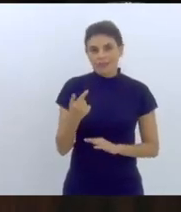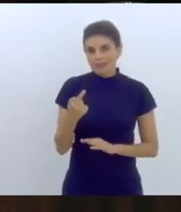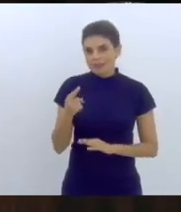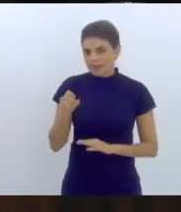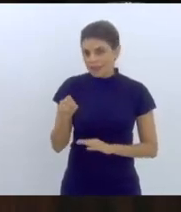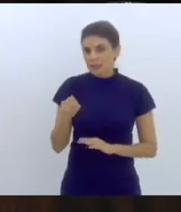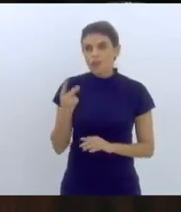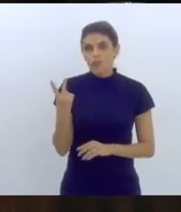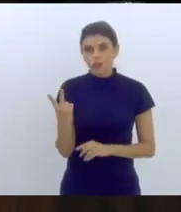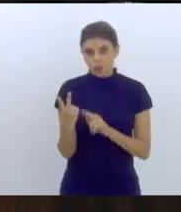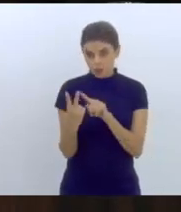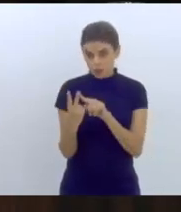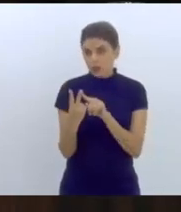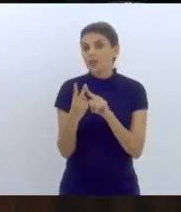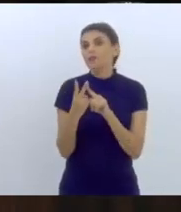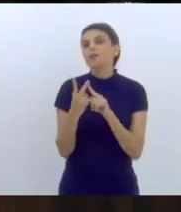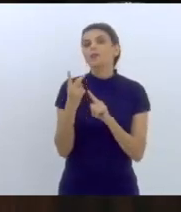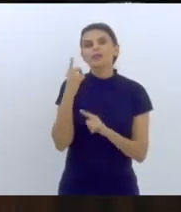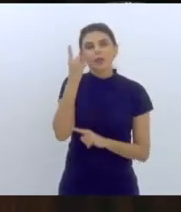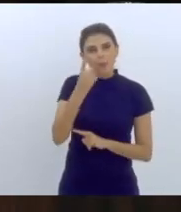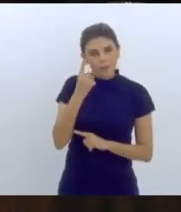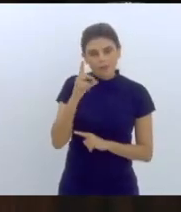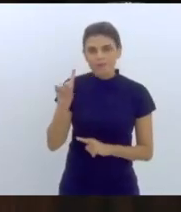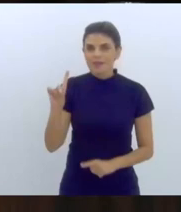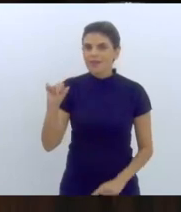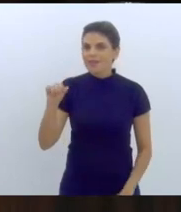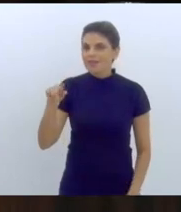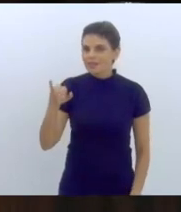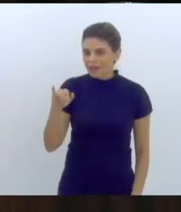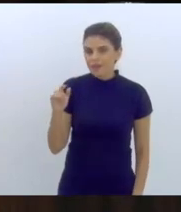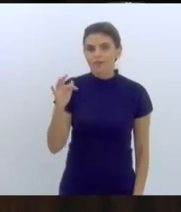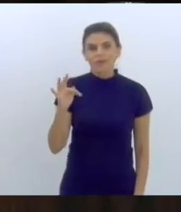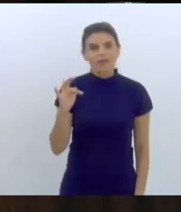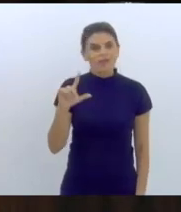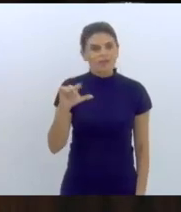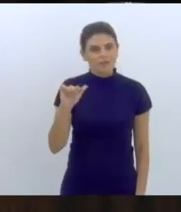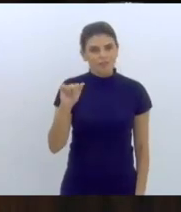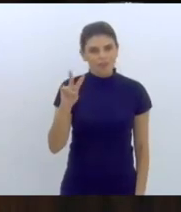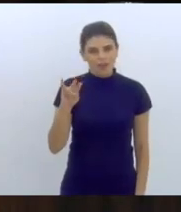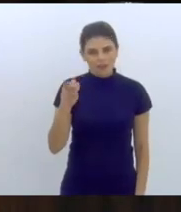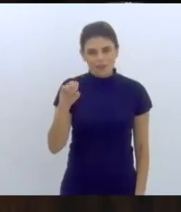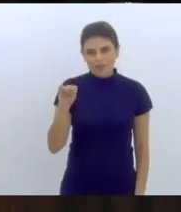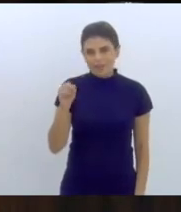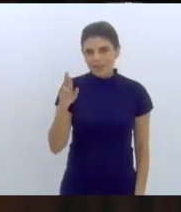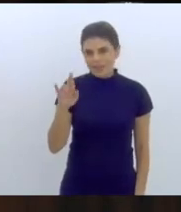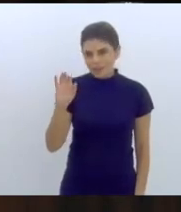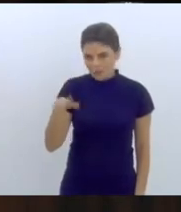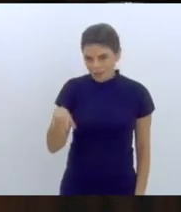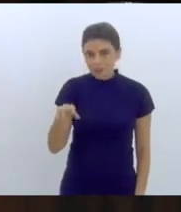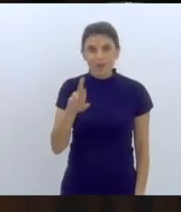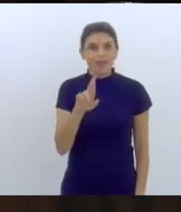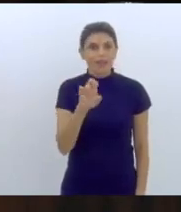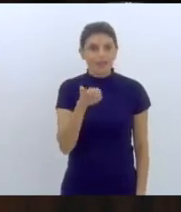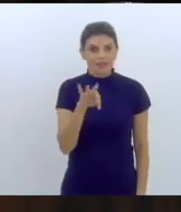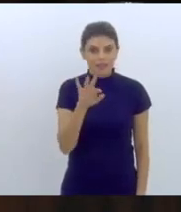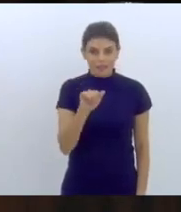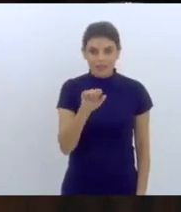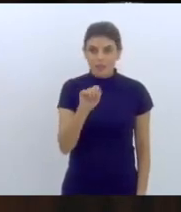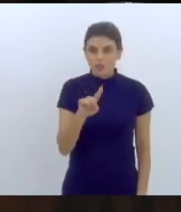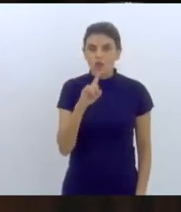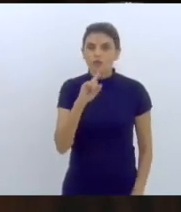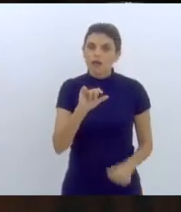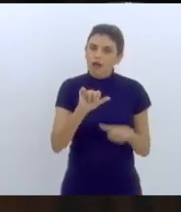autoria dos deputados Dani Monteiro, Eliomar Coelho, Flávio Serafini, Mônica Francisco e Renata Souza, que altera a Lei